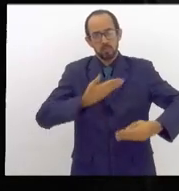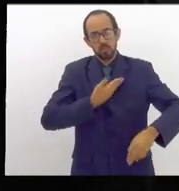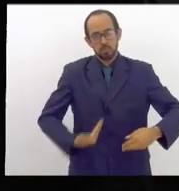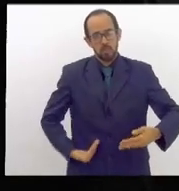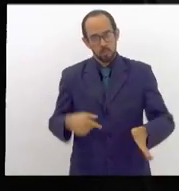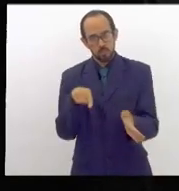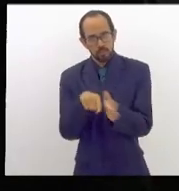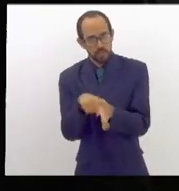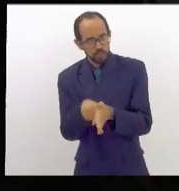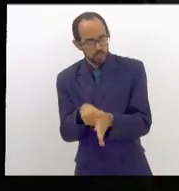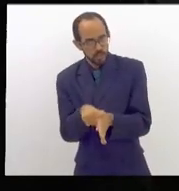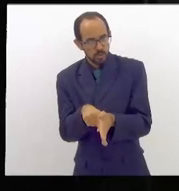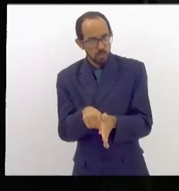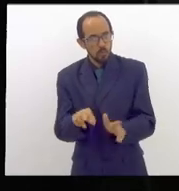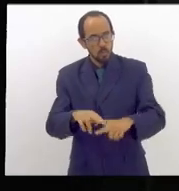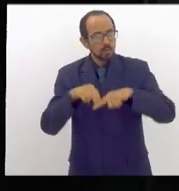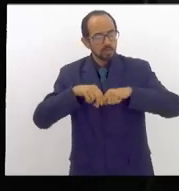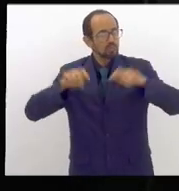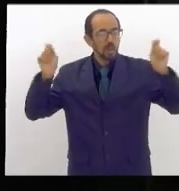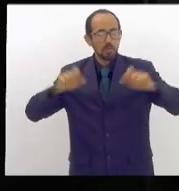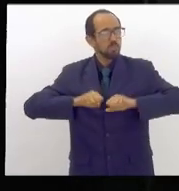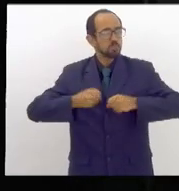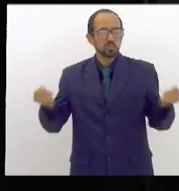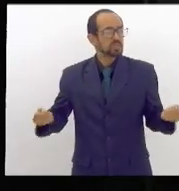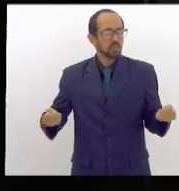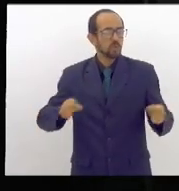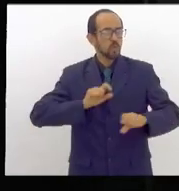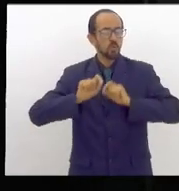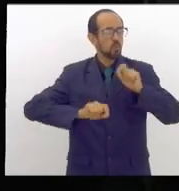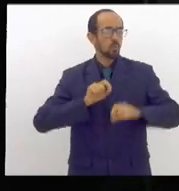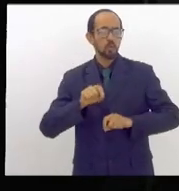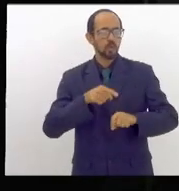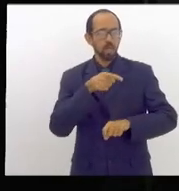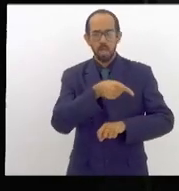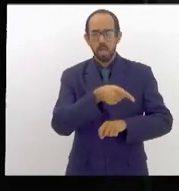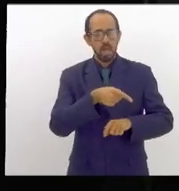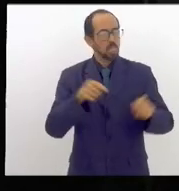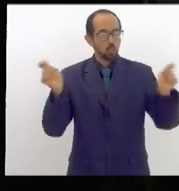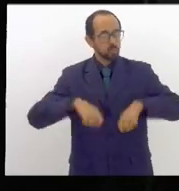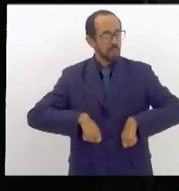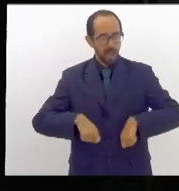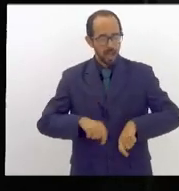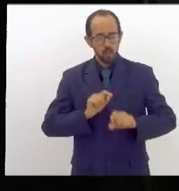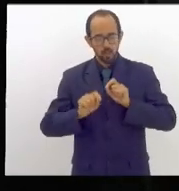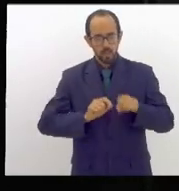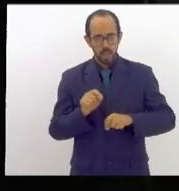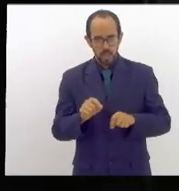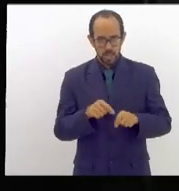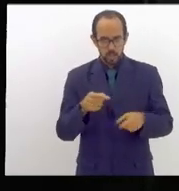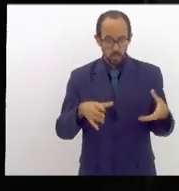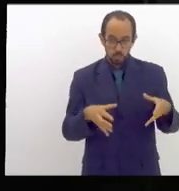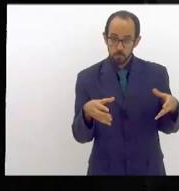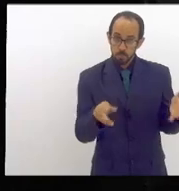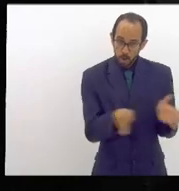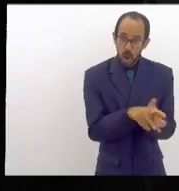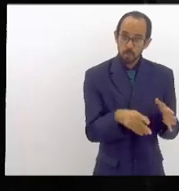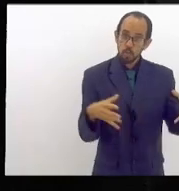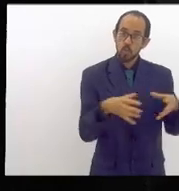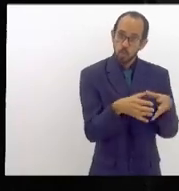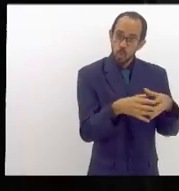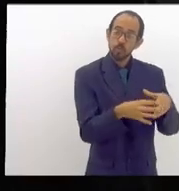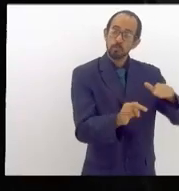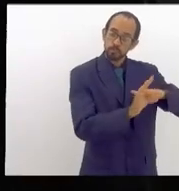não é possível nem por um lado com base nos argumentos técnicos do corpo instrutivo do TCE